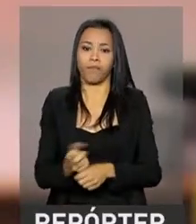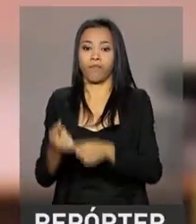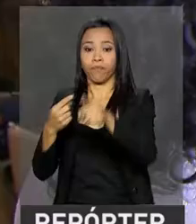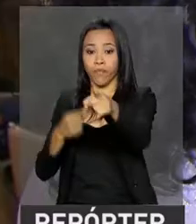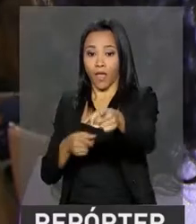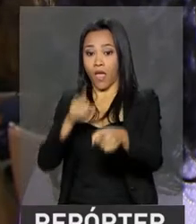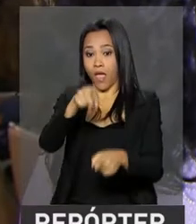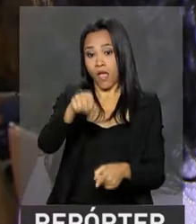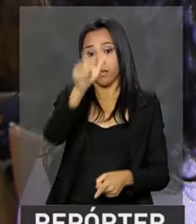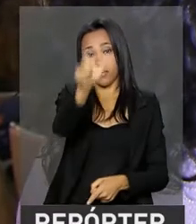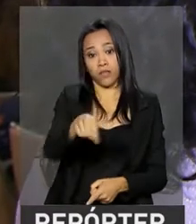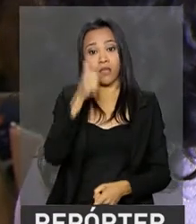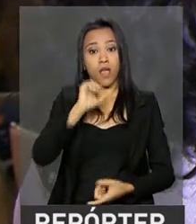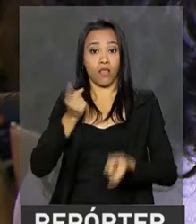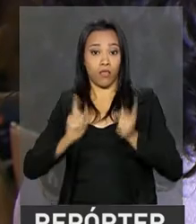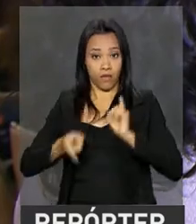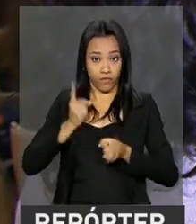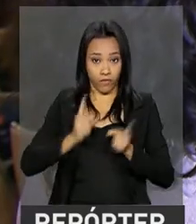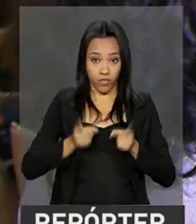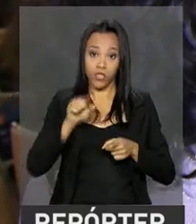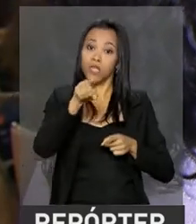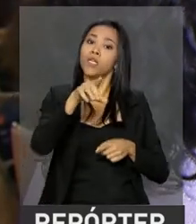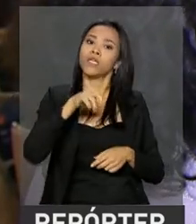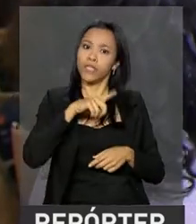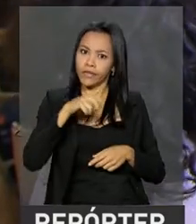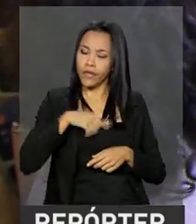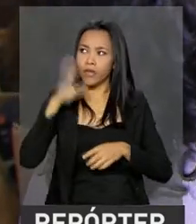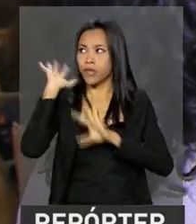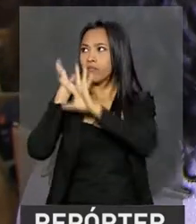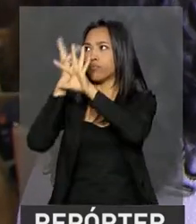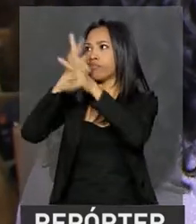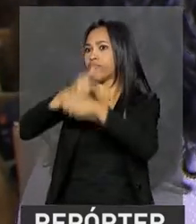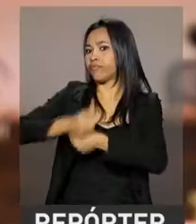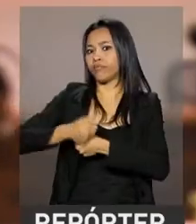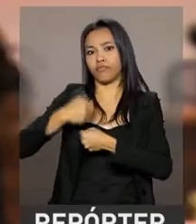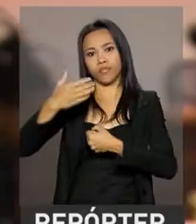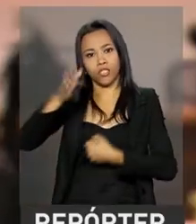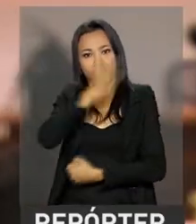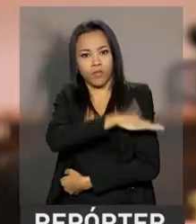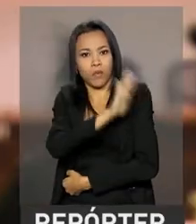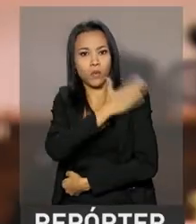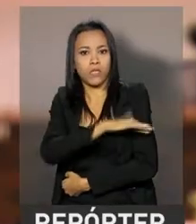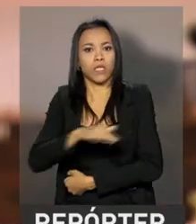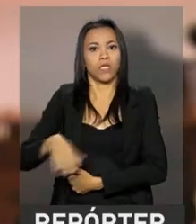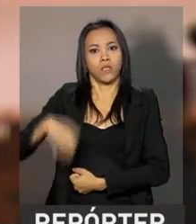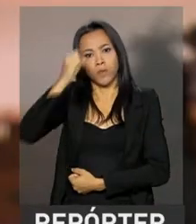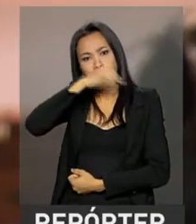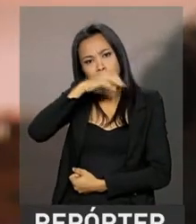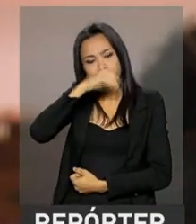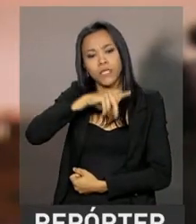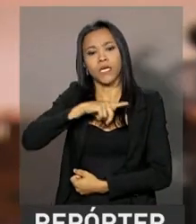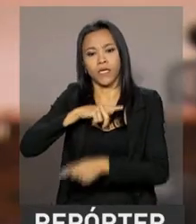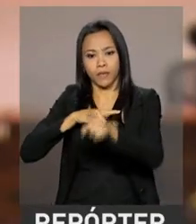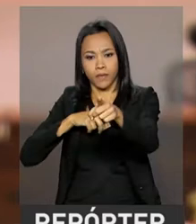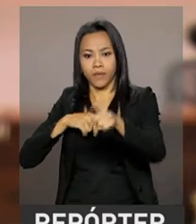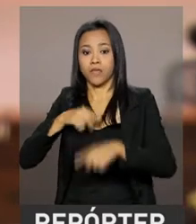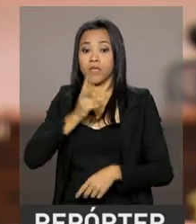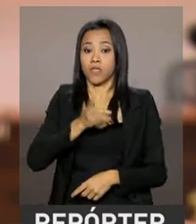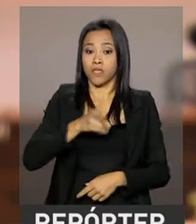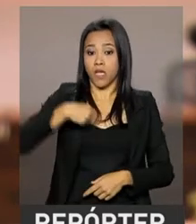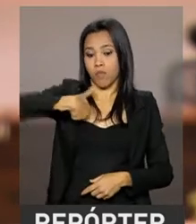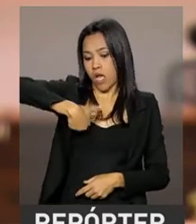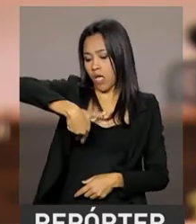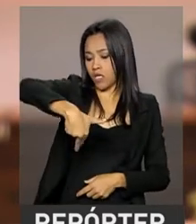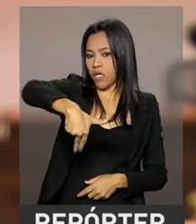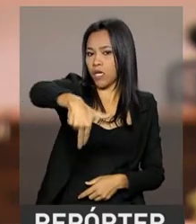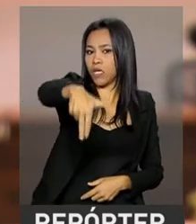travesti e também coleciona histórias de intolerância e preconceito. Sempre quando a gente está andando na cidade